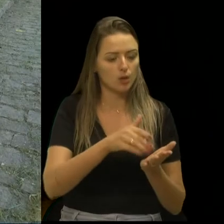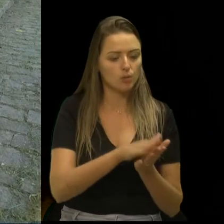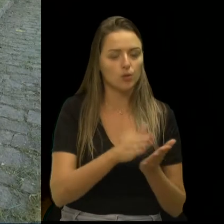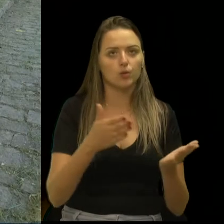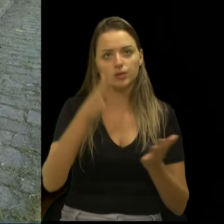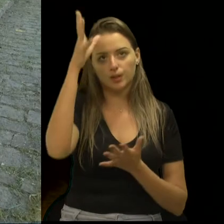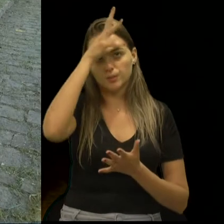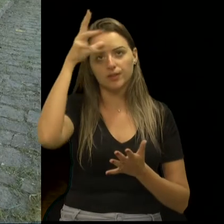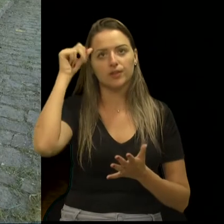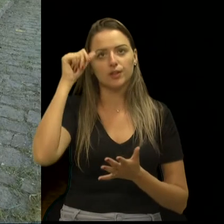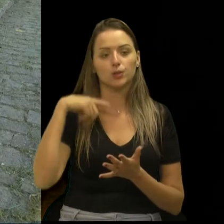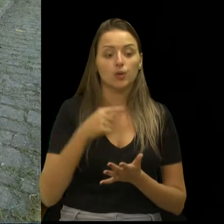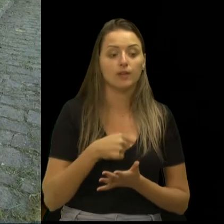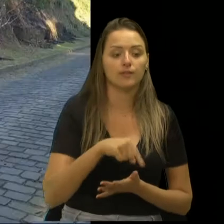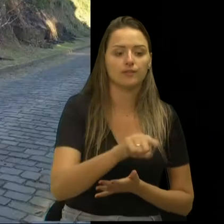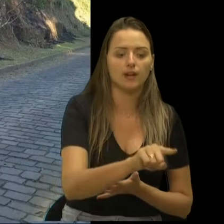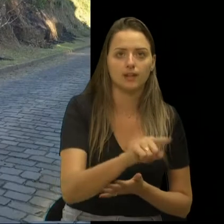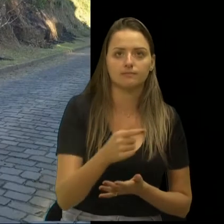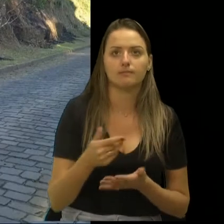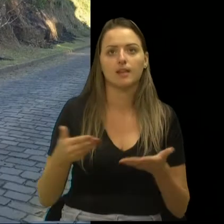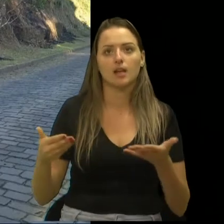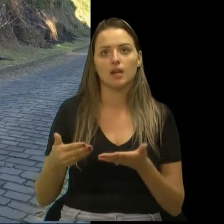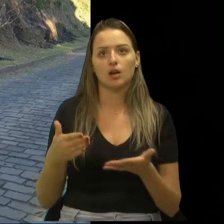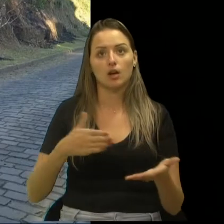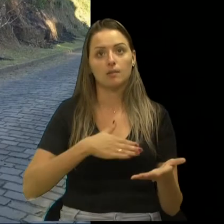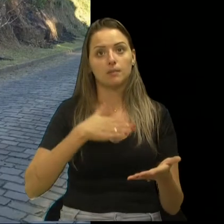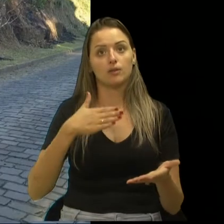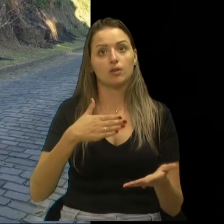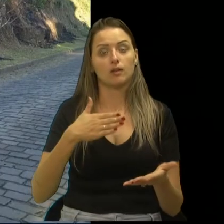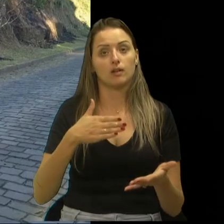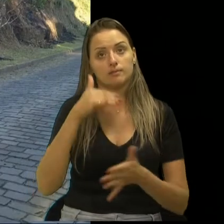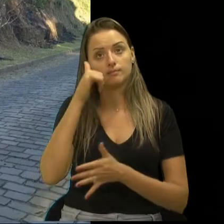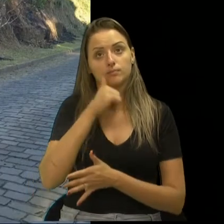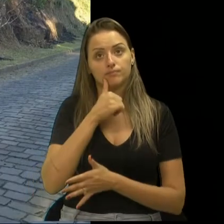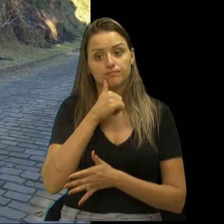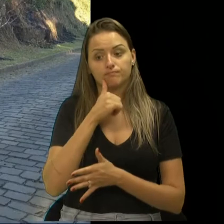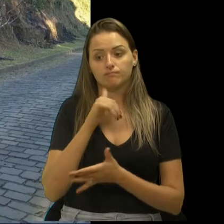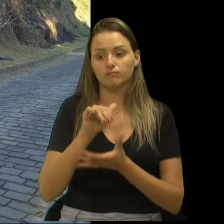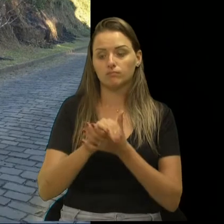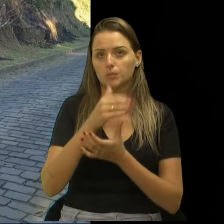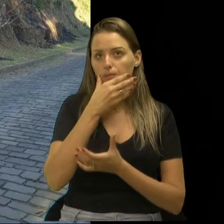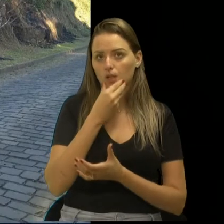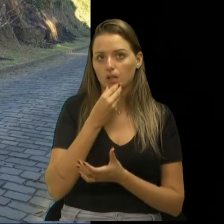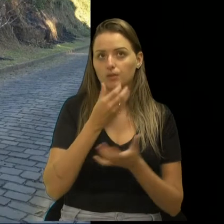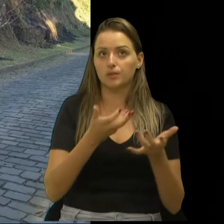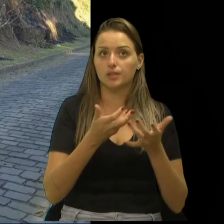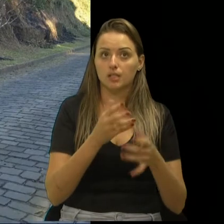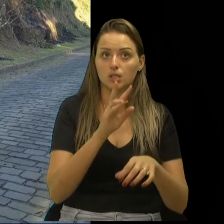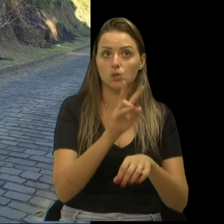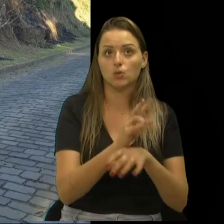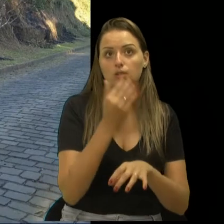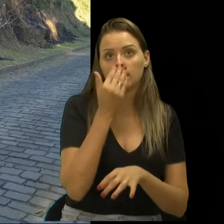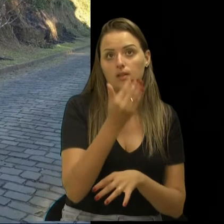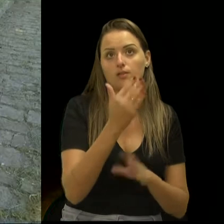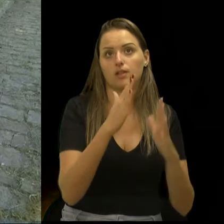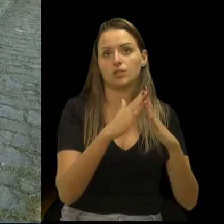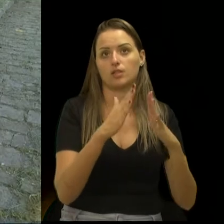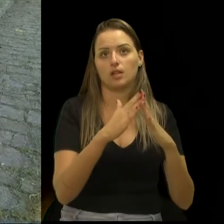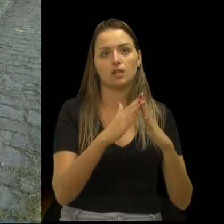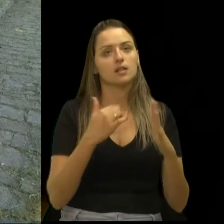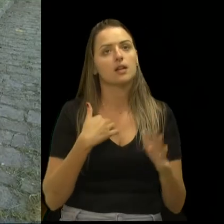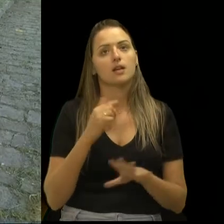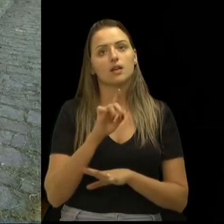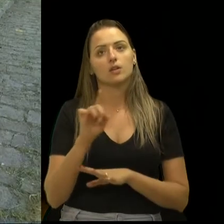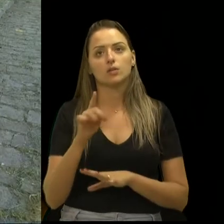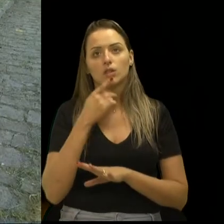ali, ó. Então, agora, ela está muito apavorada, a esposa... O marido, assim, quis cuidar da frente da casa, eu não estou dizendo